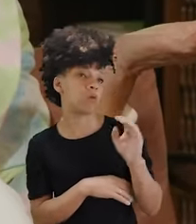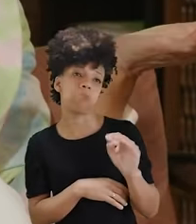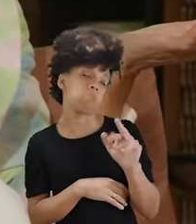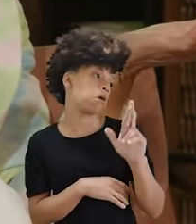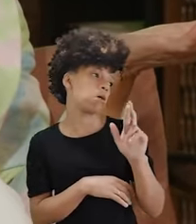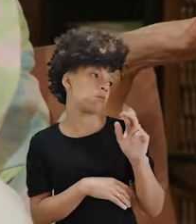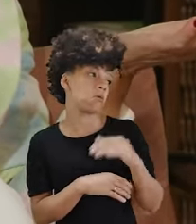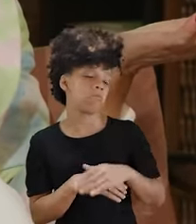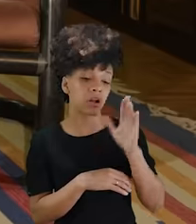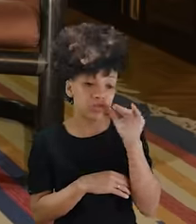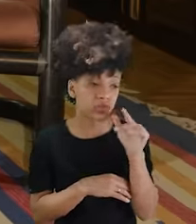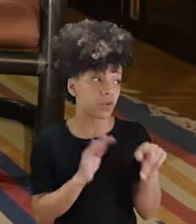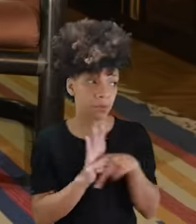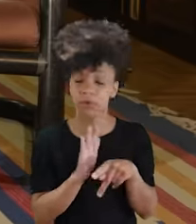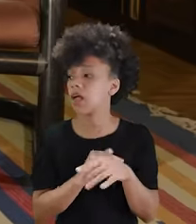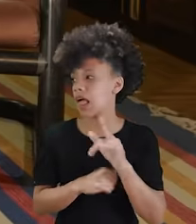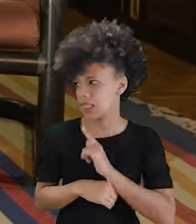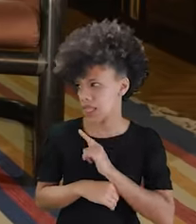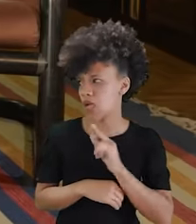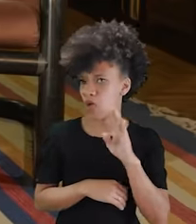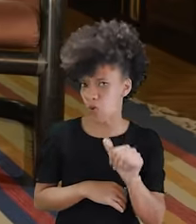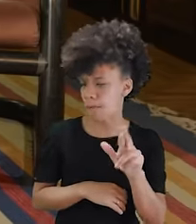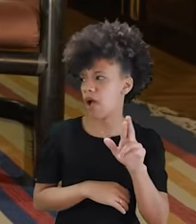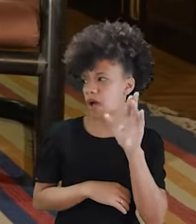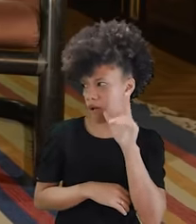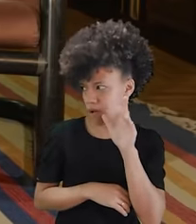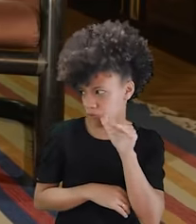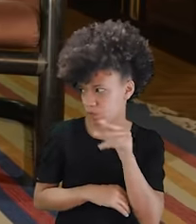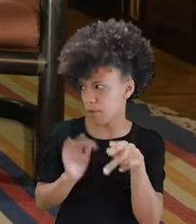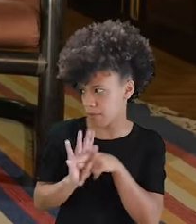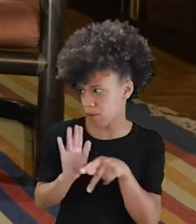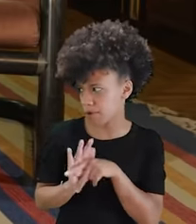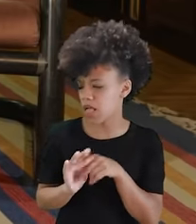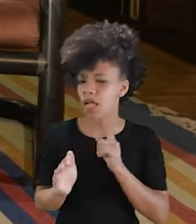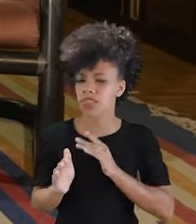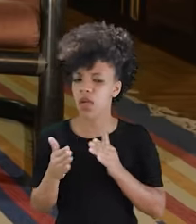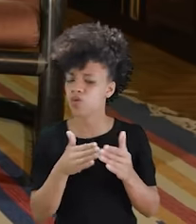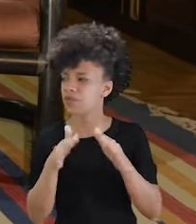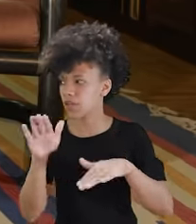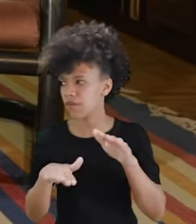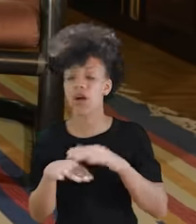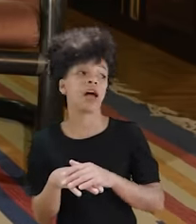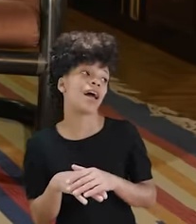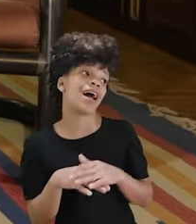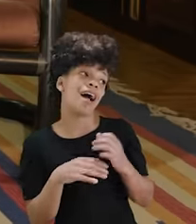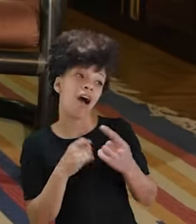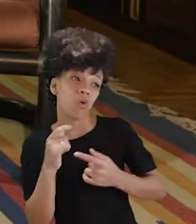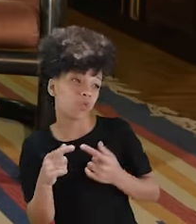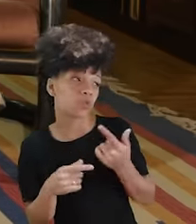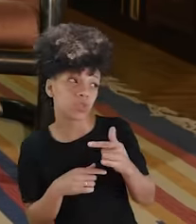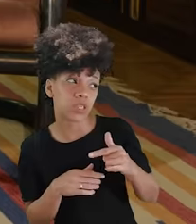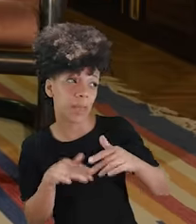os mares da tripulação da população em relação de você é nem